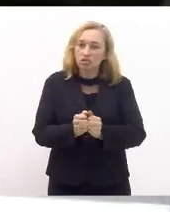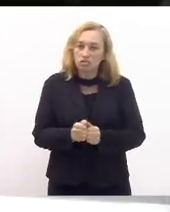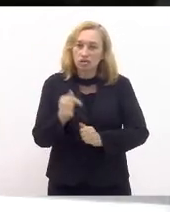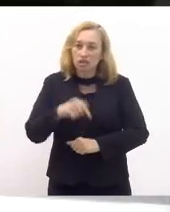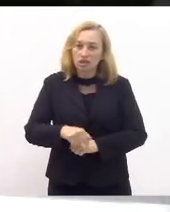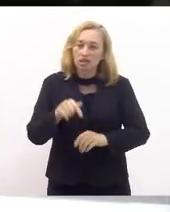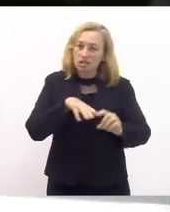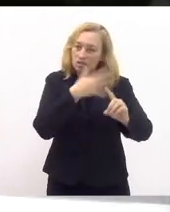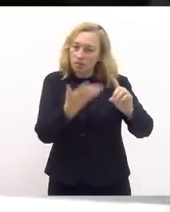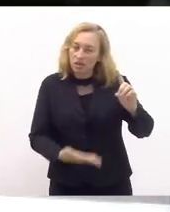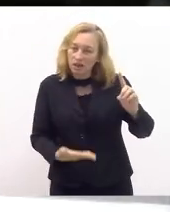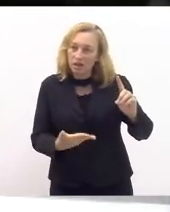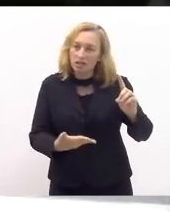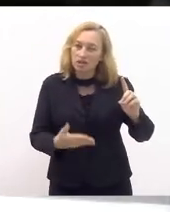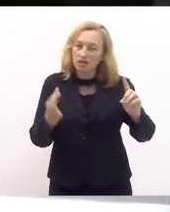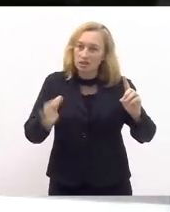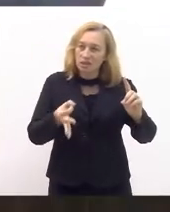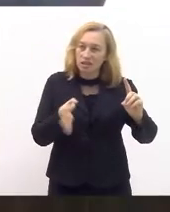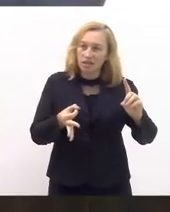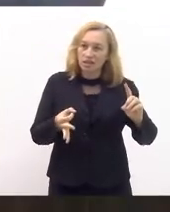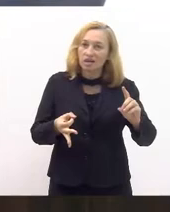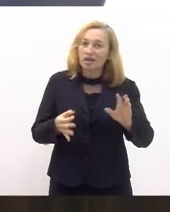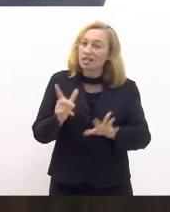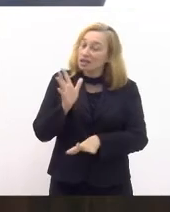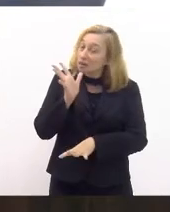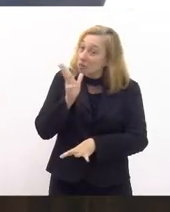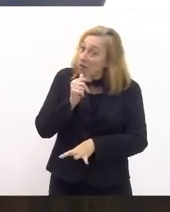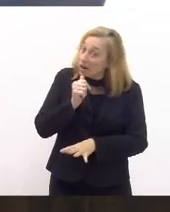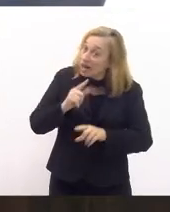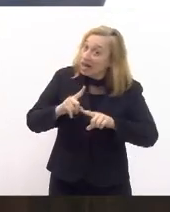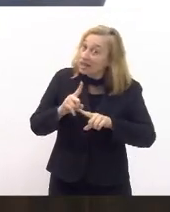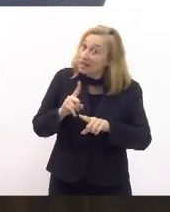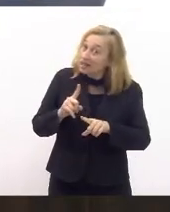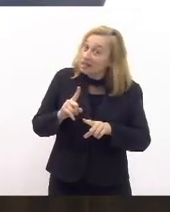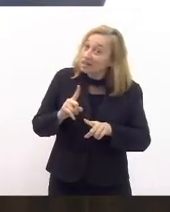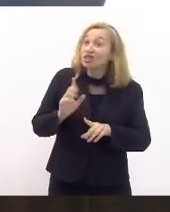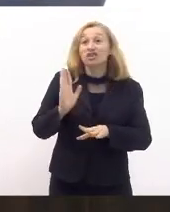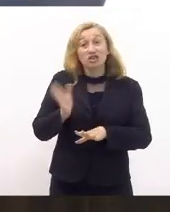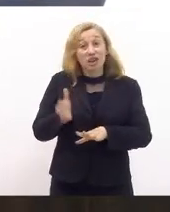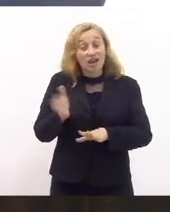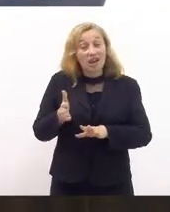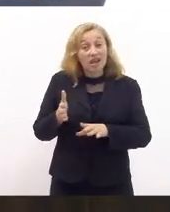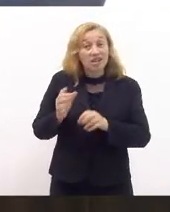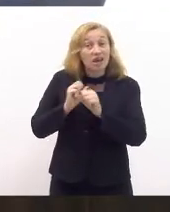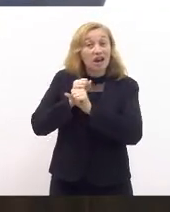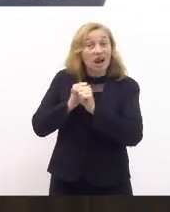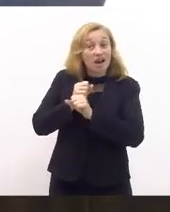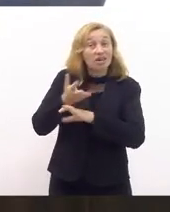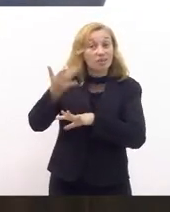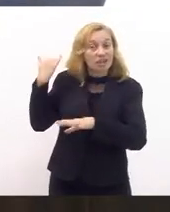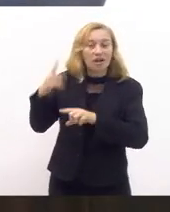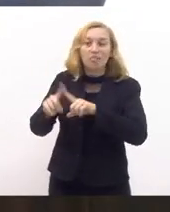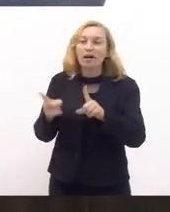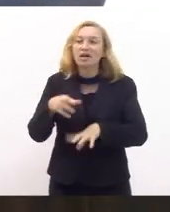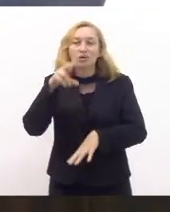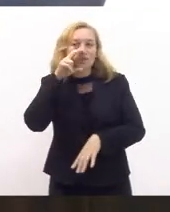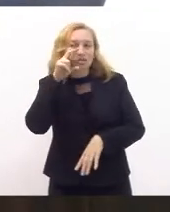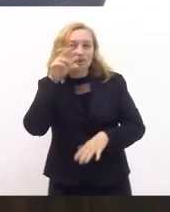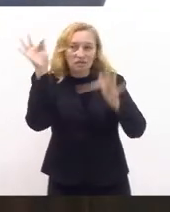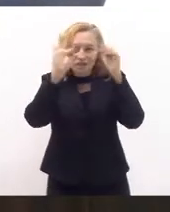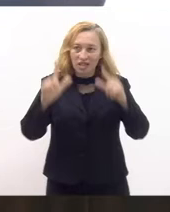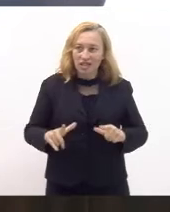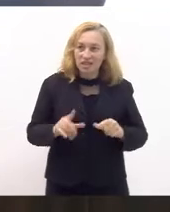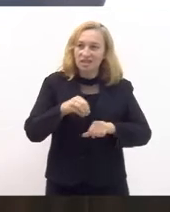justa homenagem, diria até que tardia, né? Porque já era até a partir desse reconhecimento há mais tempo, mas o Rosenberg foi muito feliz